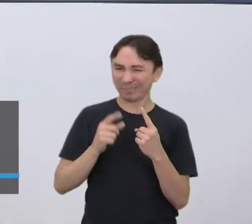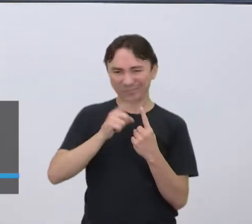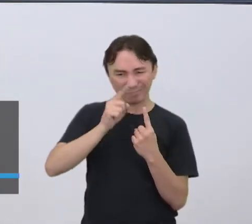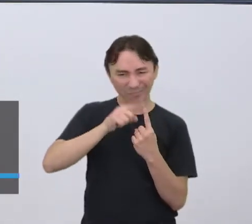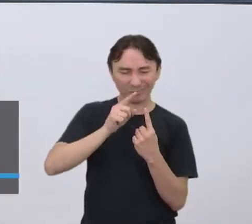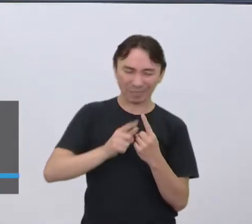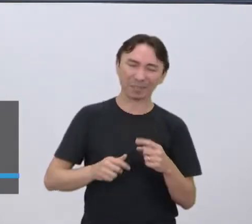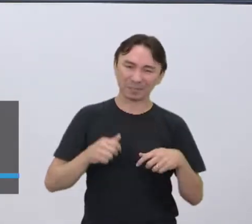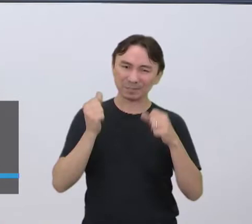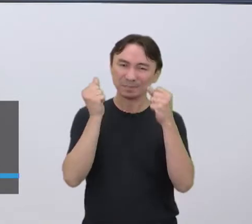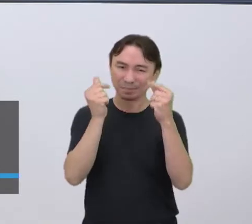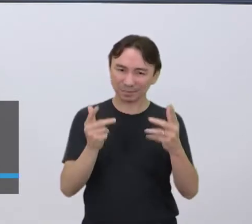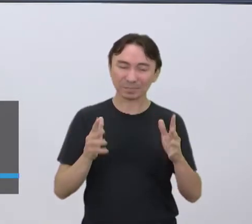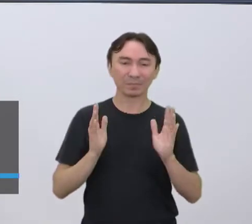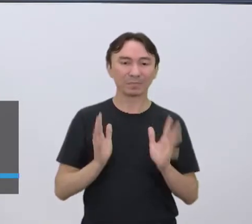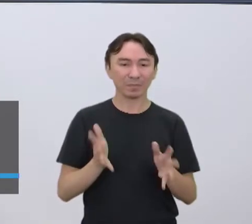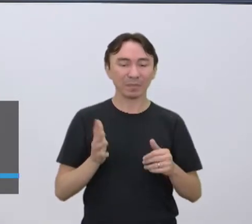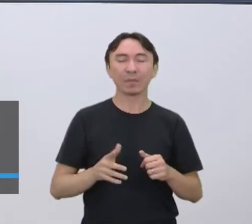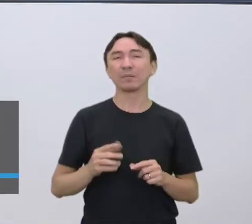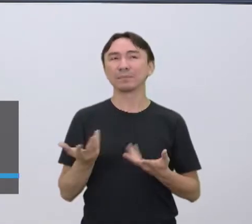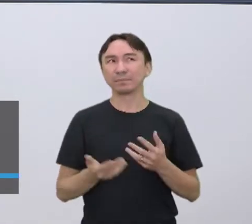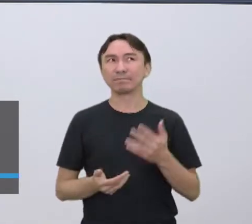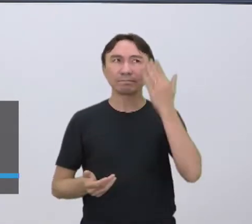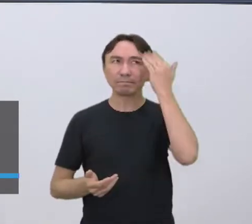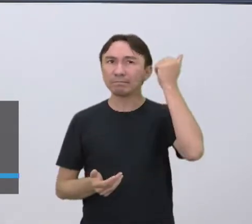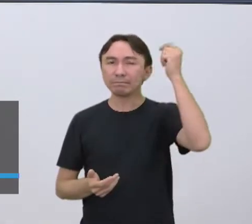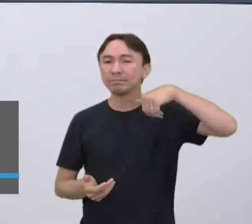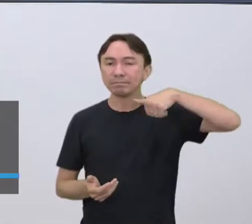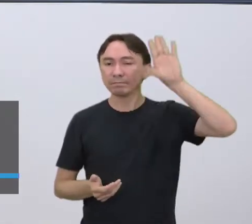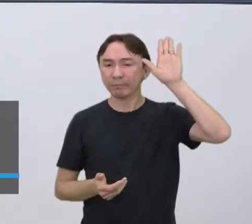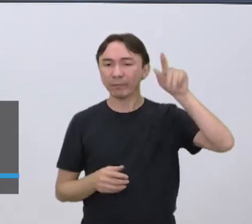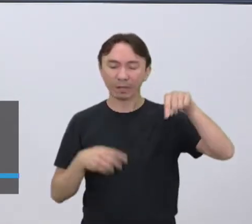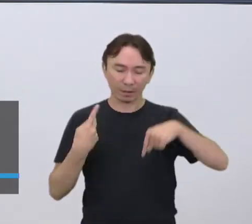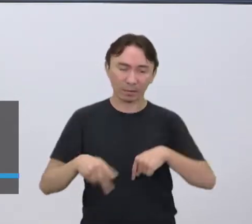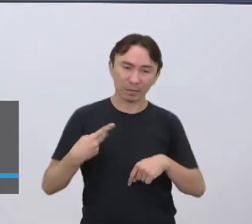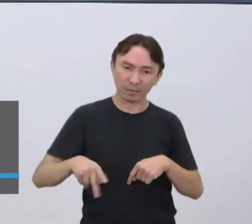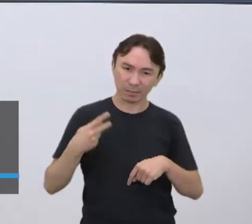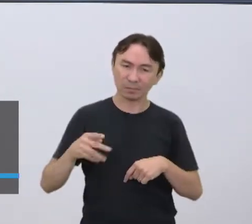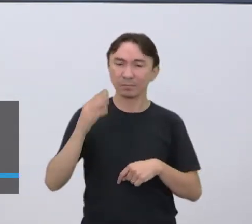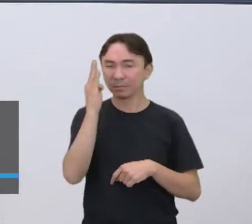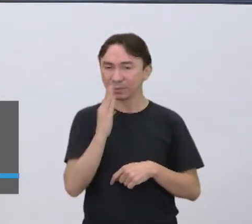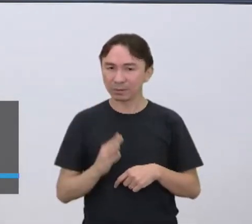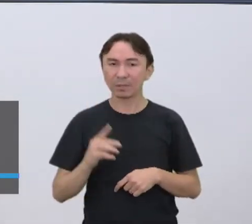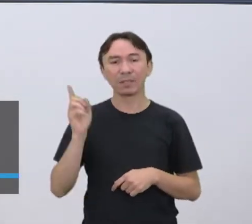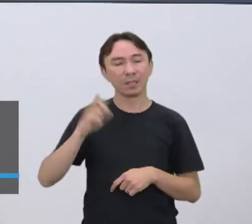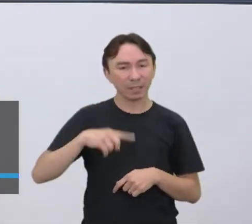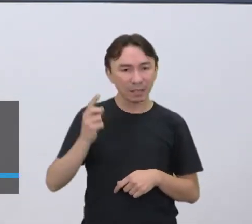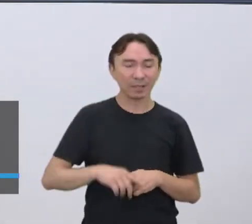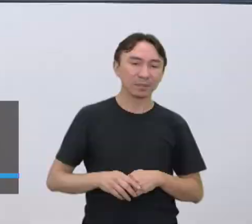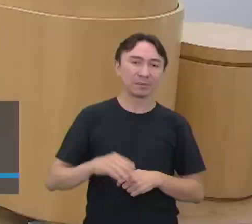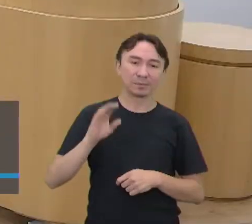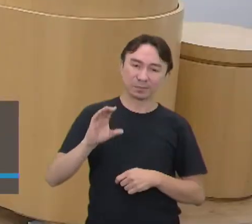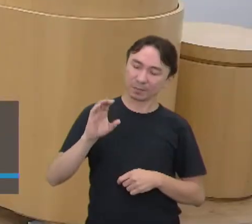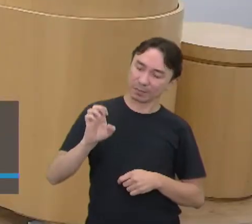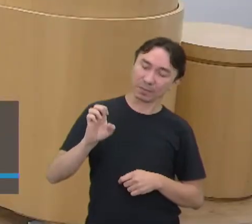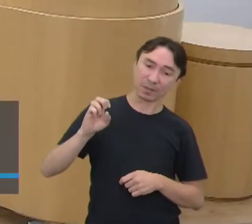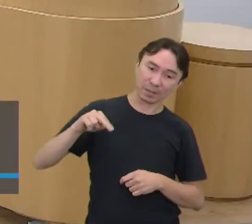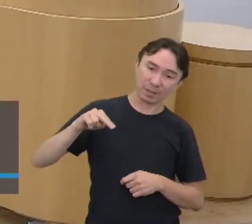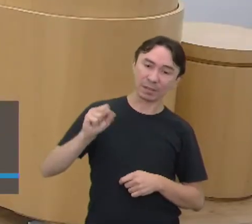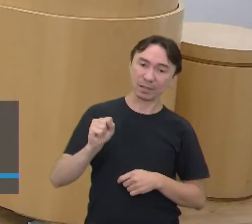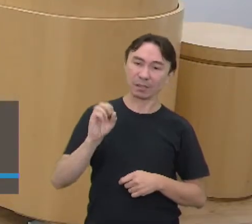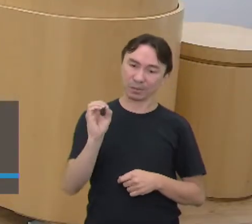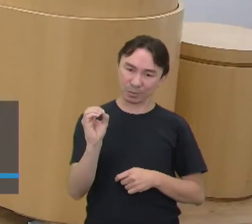última aula, né, que a pesquisa censitária mais famosa que a gente tem aqui no Brasil é o censo demográfico, né, Roberto? Sim. Que existe